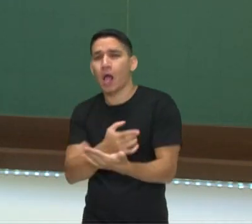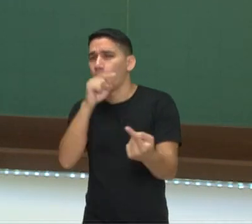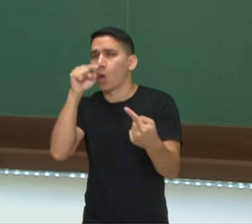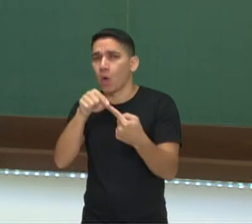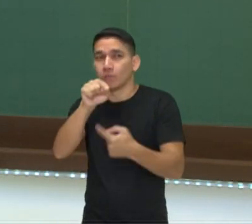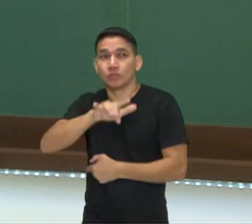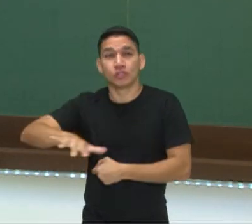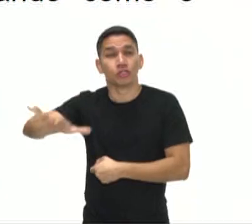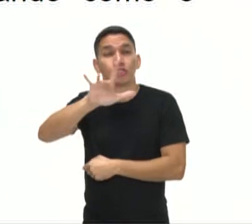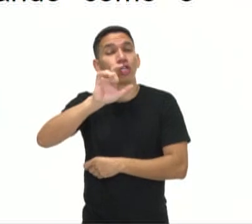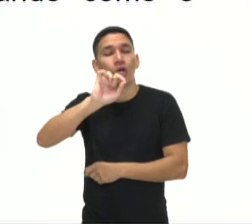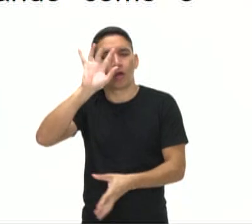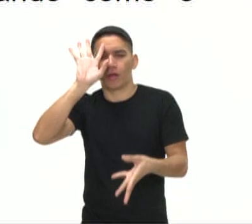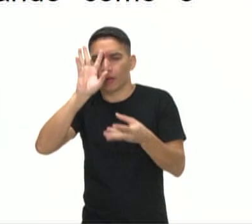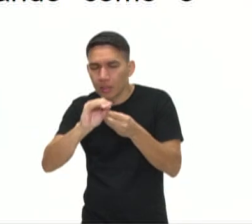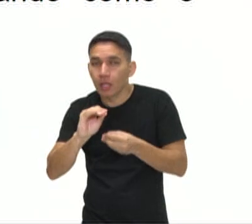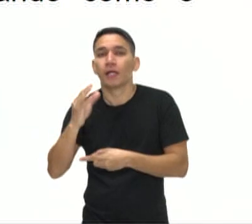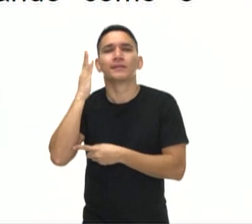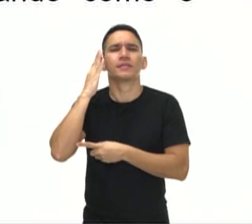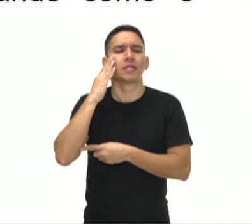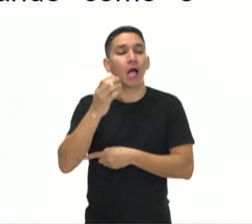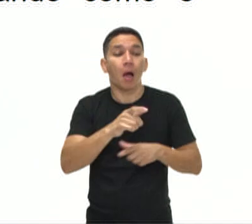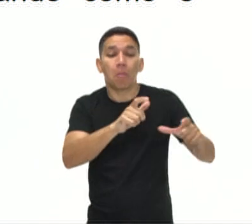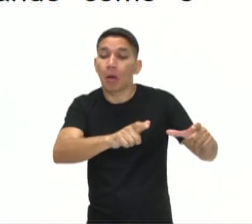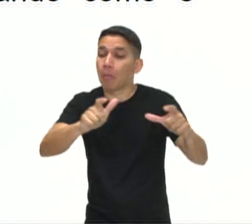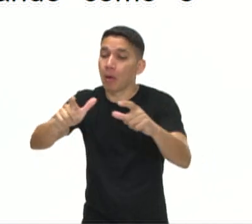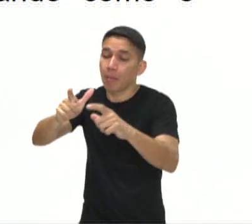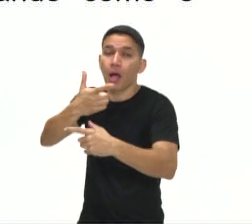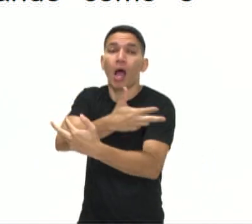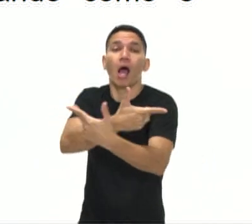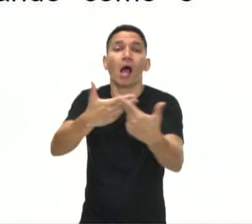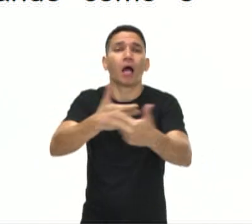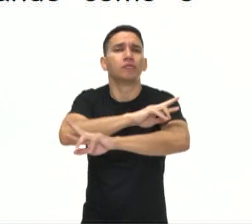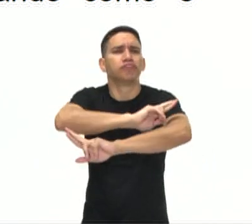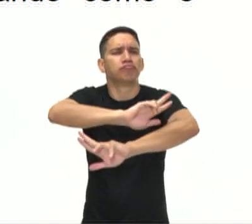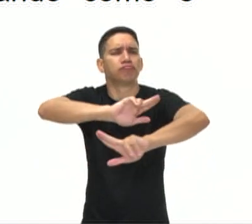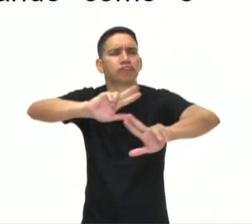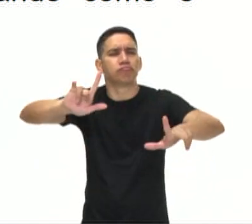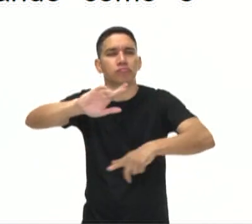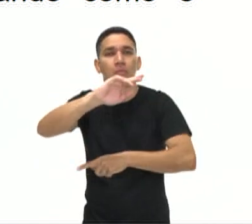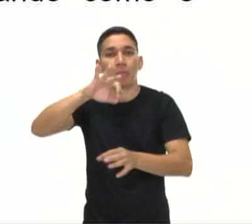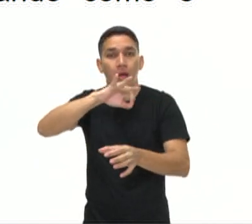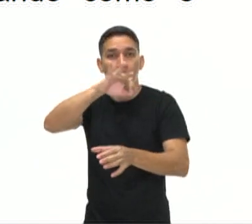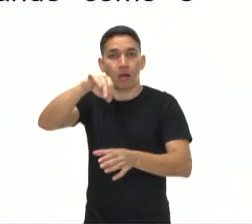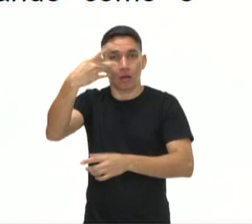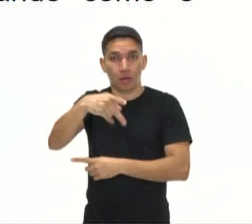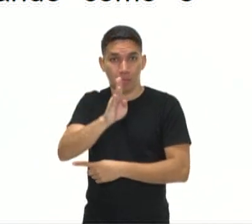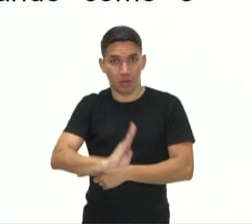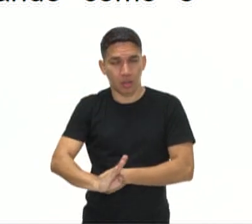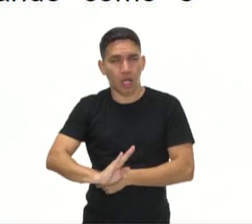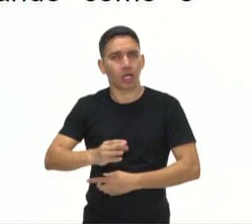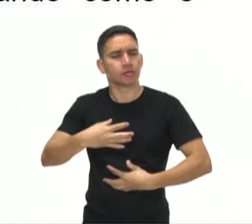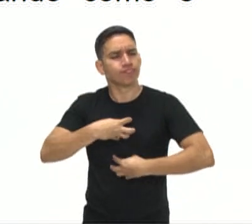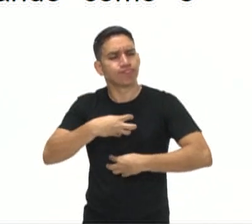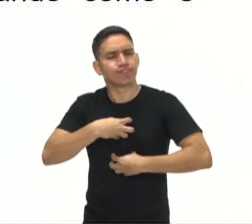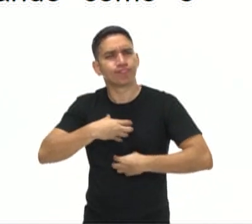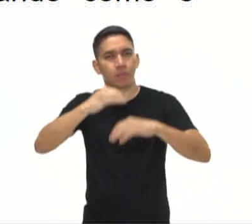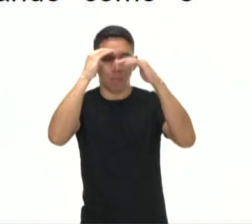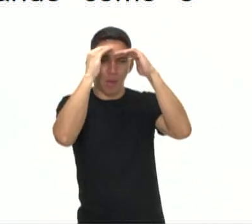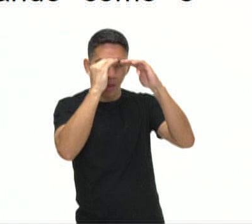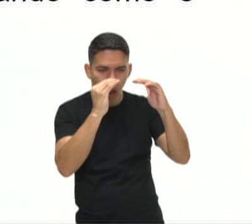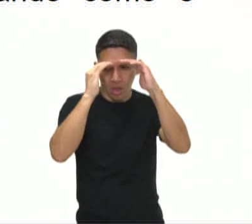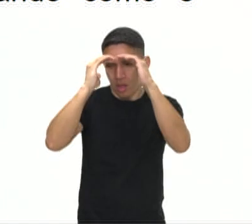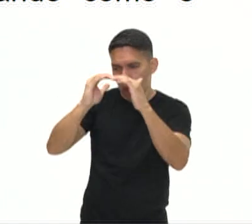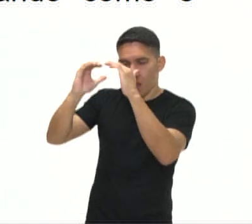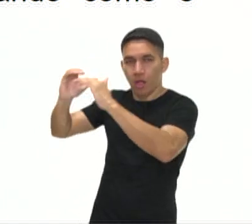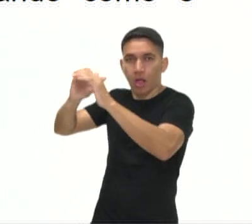objetivo geral da aula é conhecer alguns lugares sagrados no território brasileiro, desenvolver atitudes de respeito aos diferentes lugares sagrados e